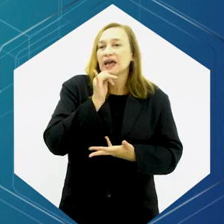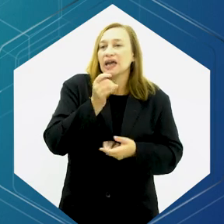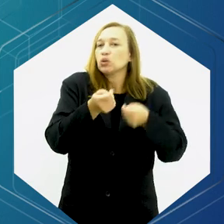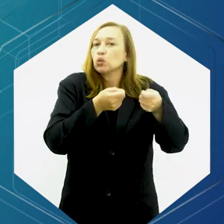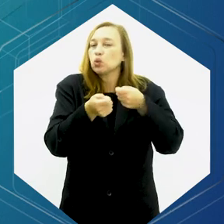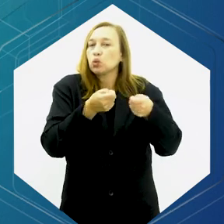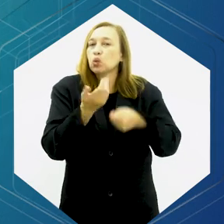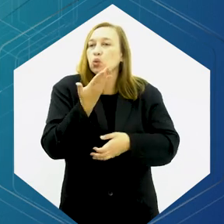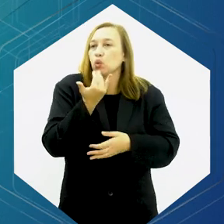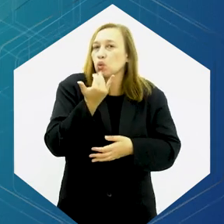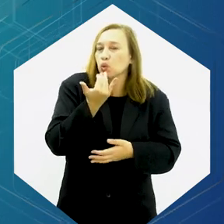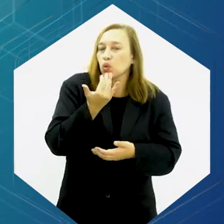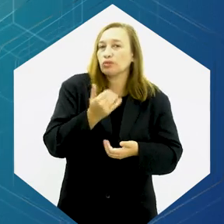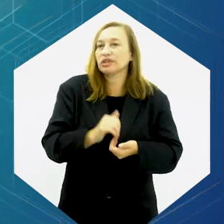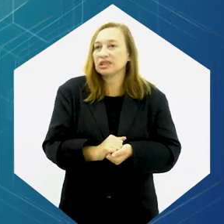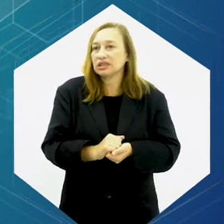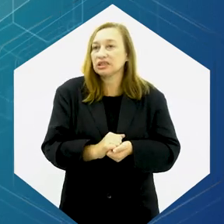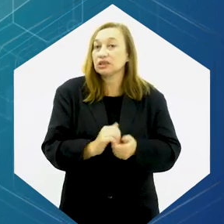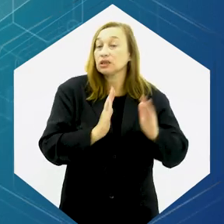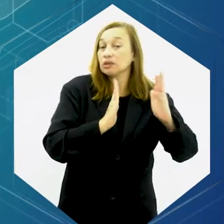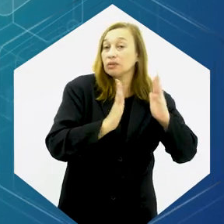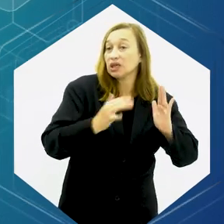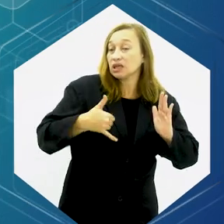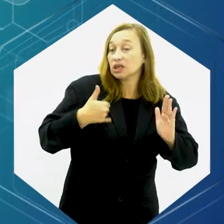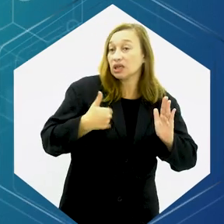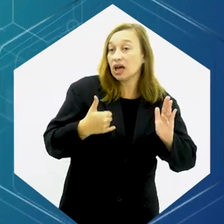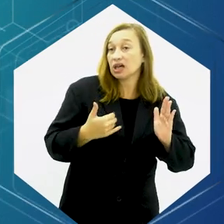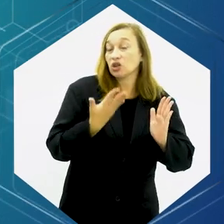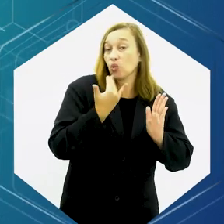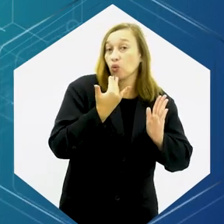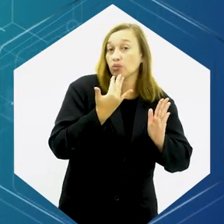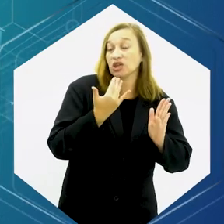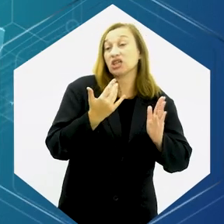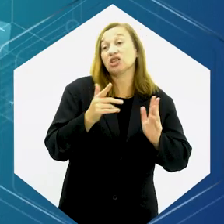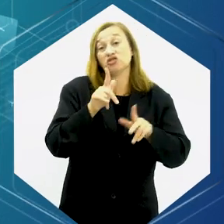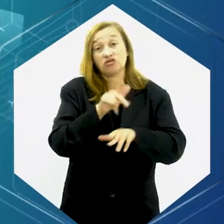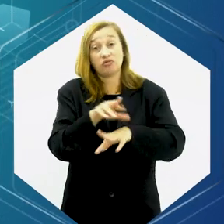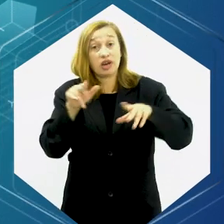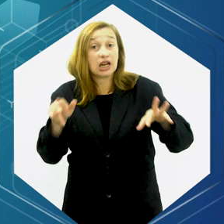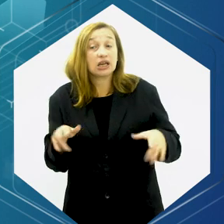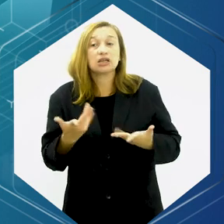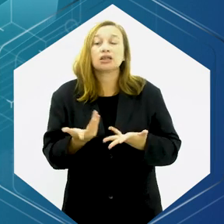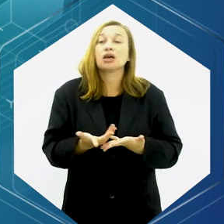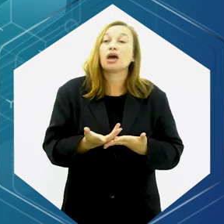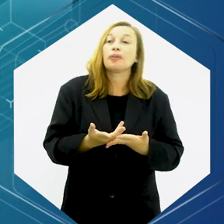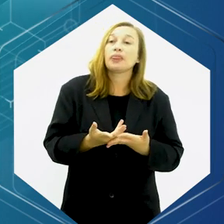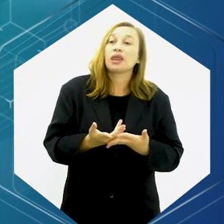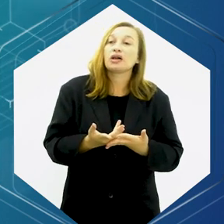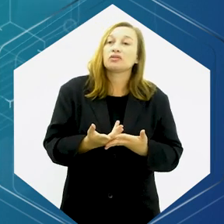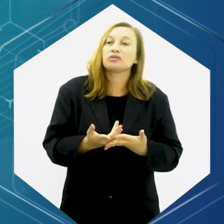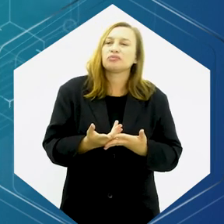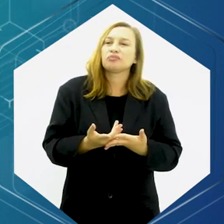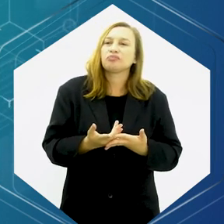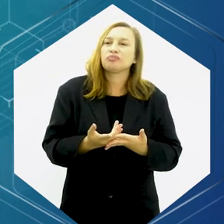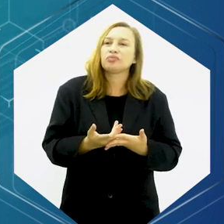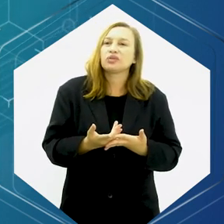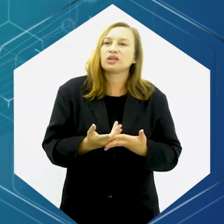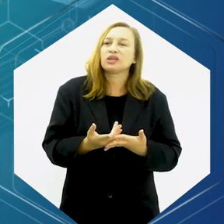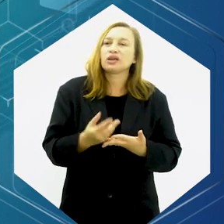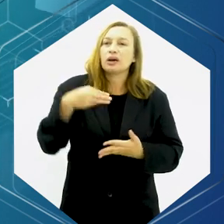Eh por exemplo a questão da regulação de alimentos aação identificação dos alimentos os conteú